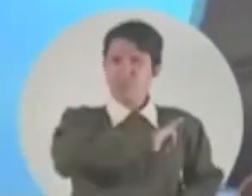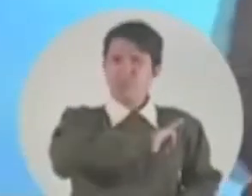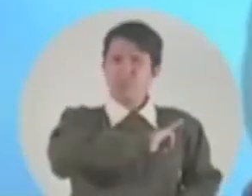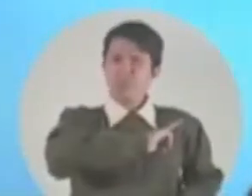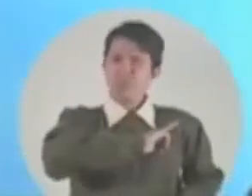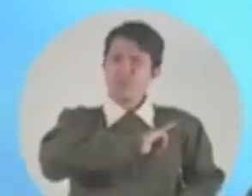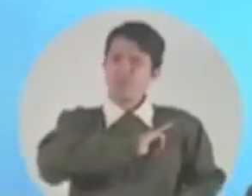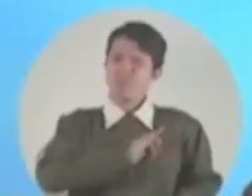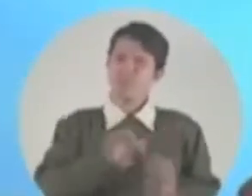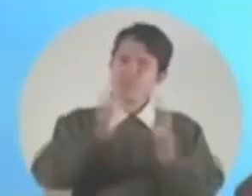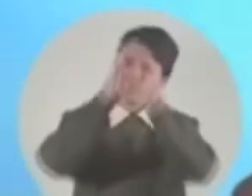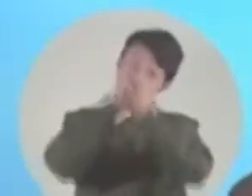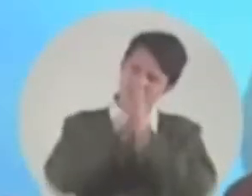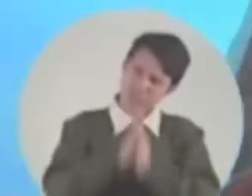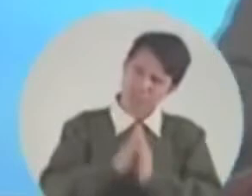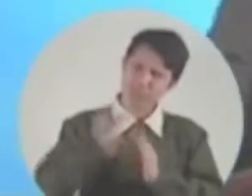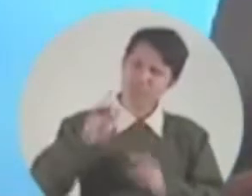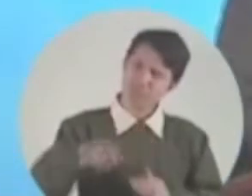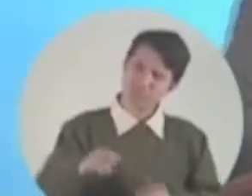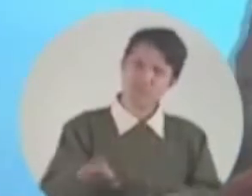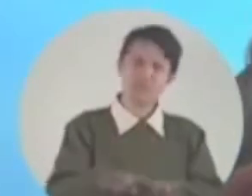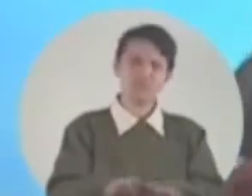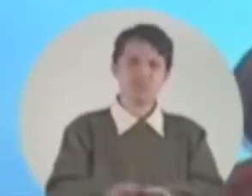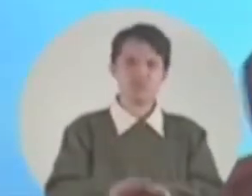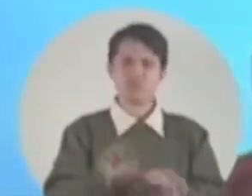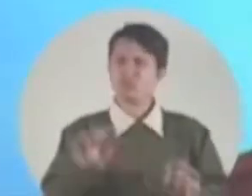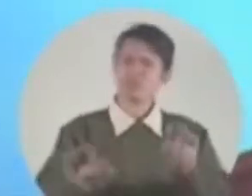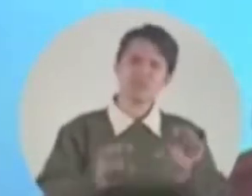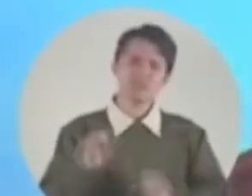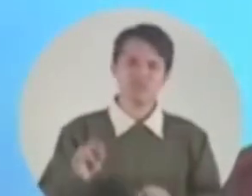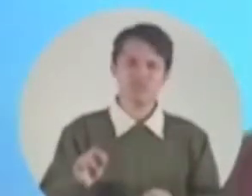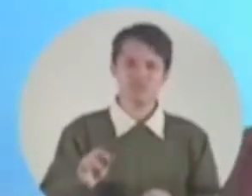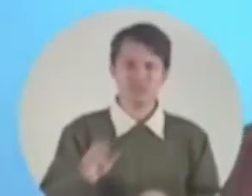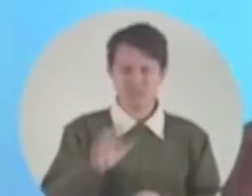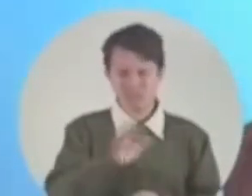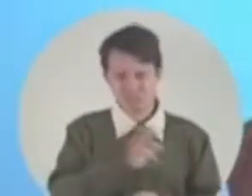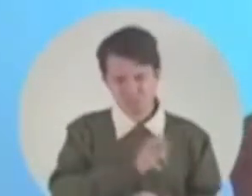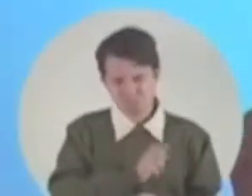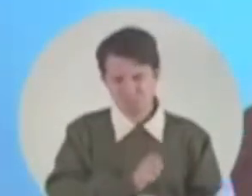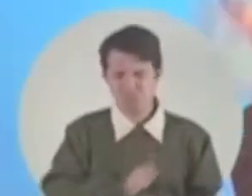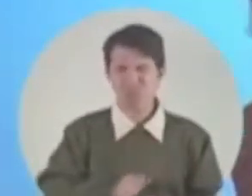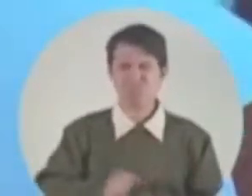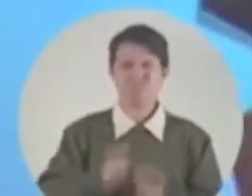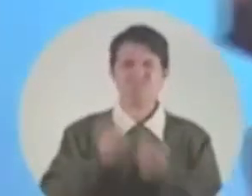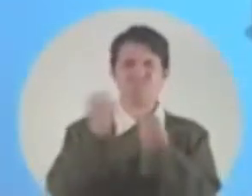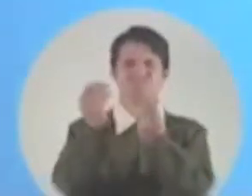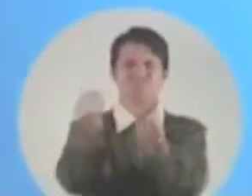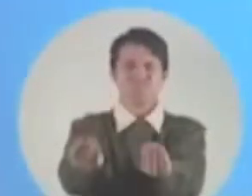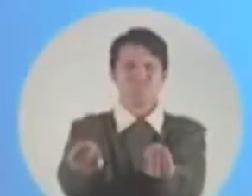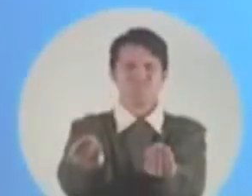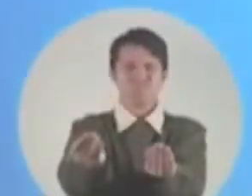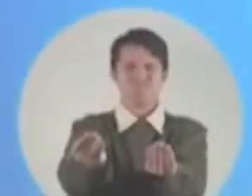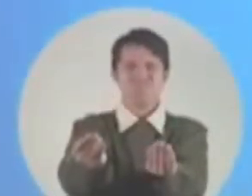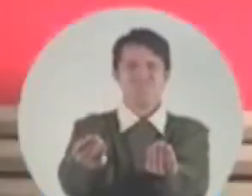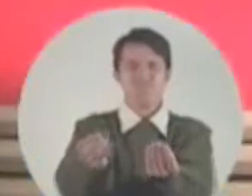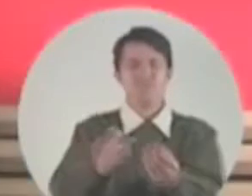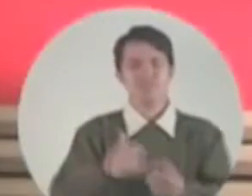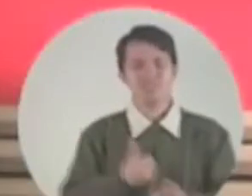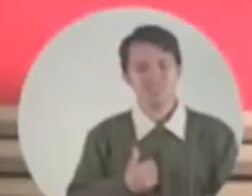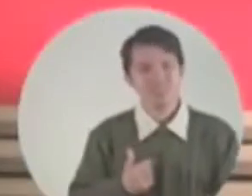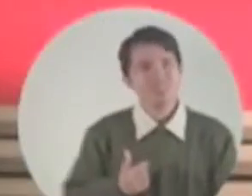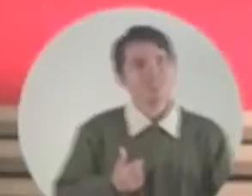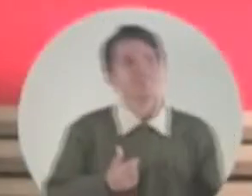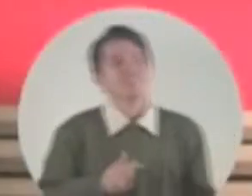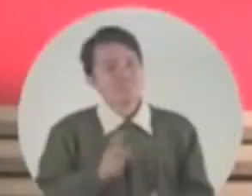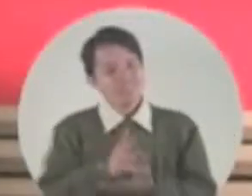Adoração é também entrega de amor. Você consegue imaginar essa cena?